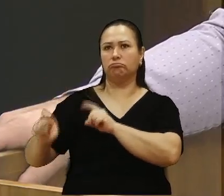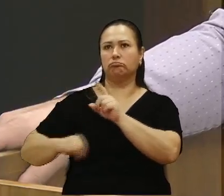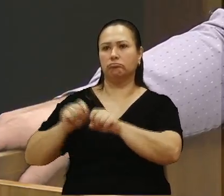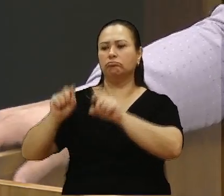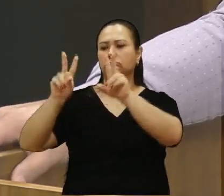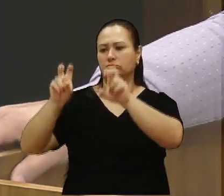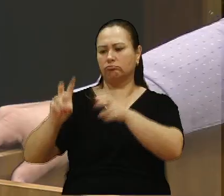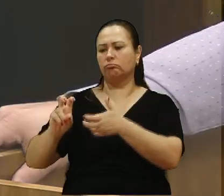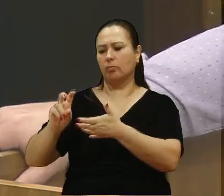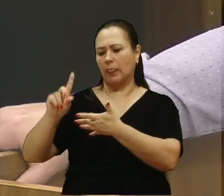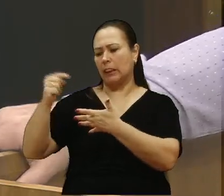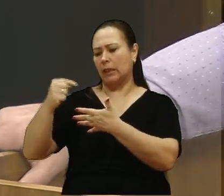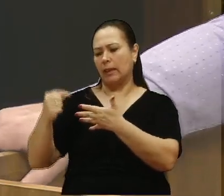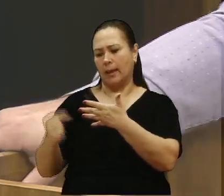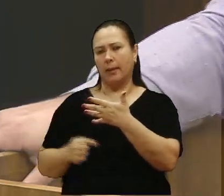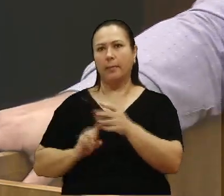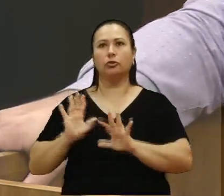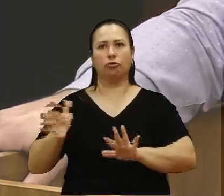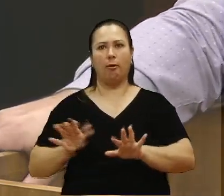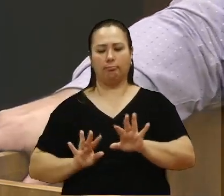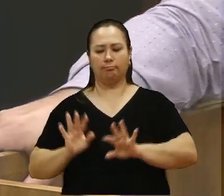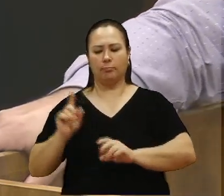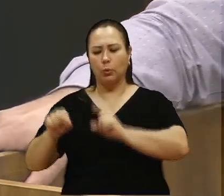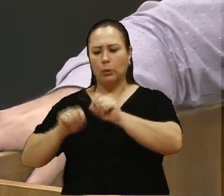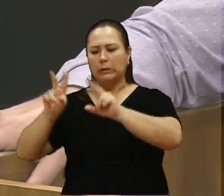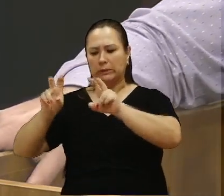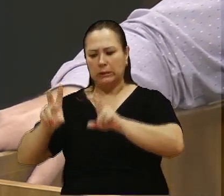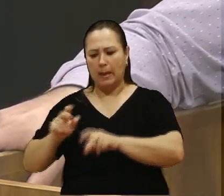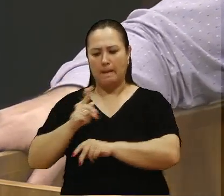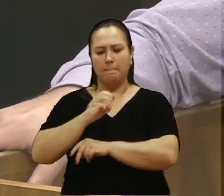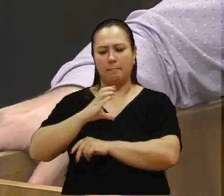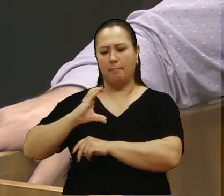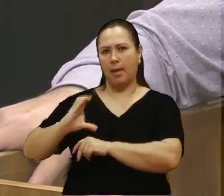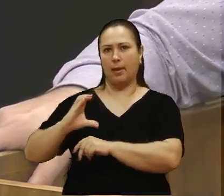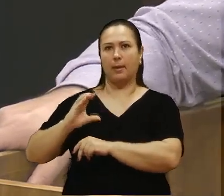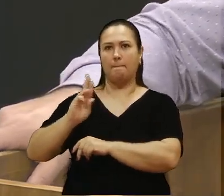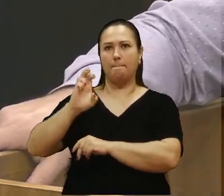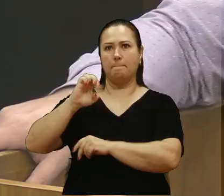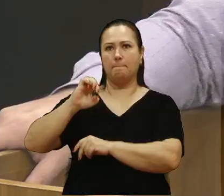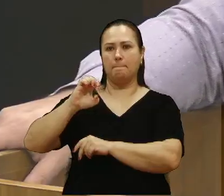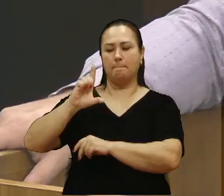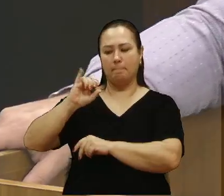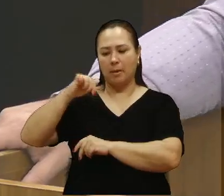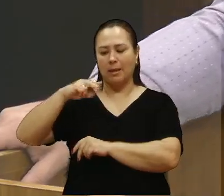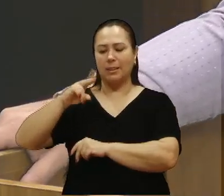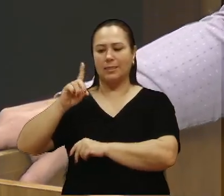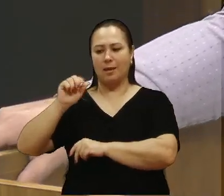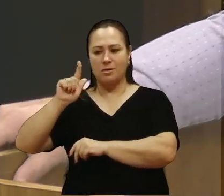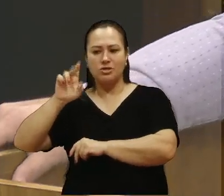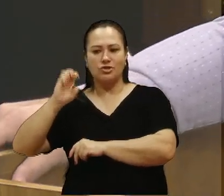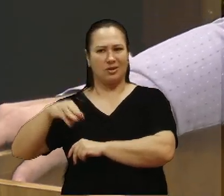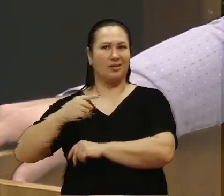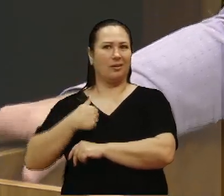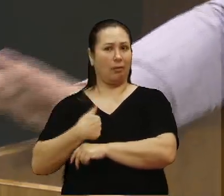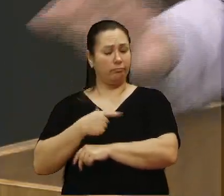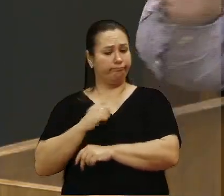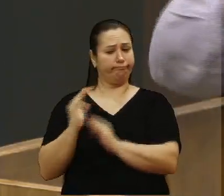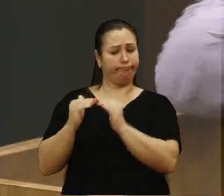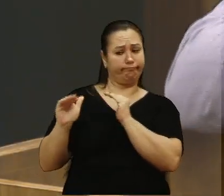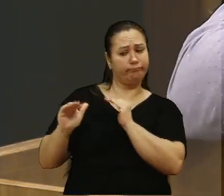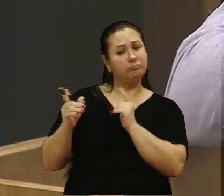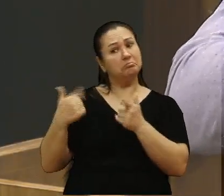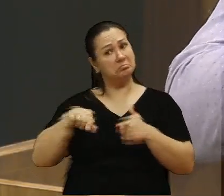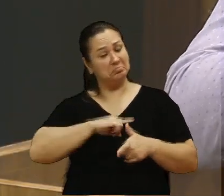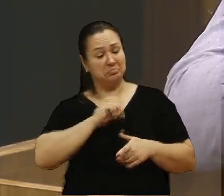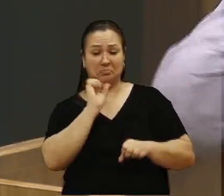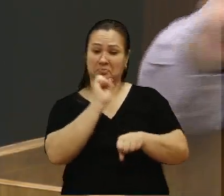foi tratado no Congresso Nacional, que é a PEC da blindagem, que eu tenho divergência. Logicamente, espero que todos tenhamos. Mas vamos